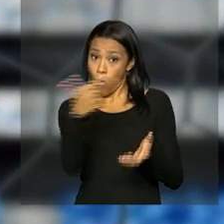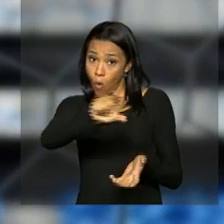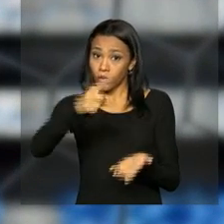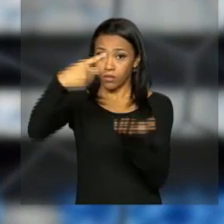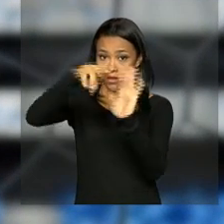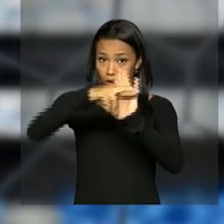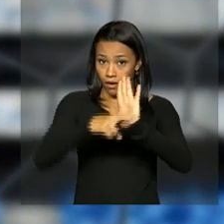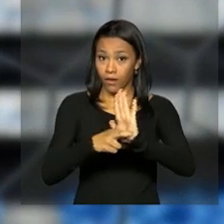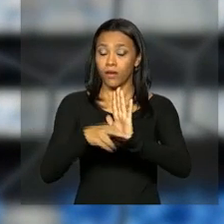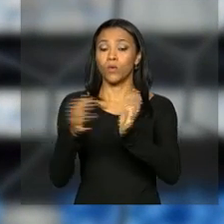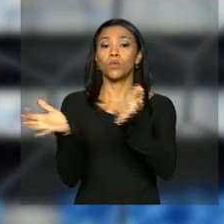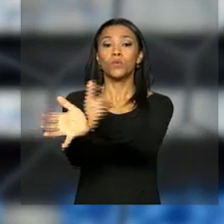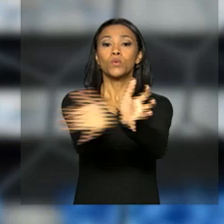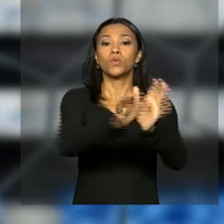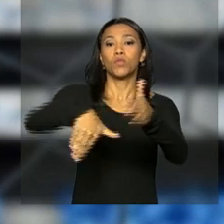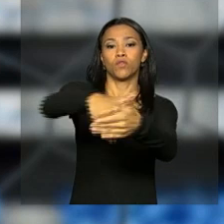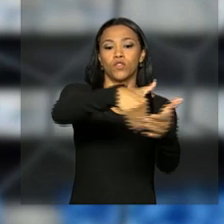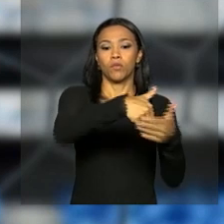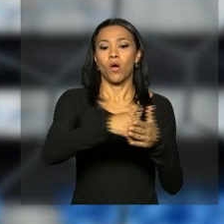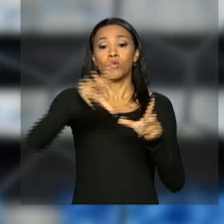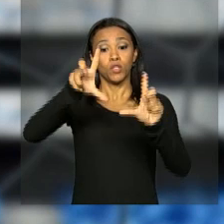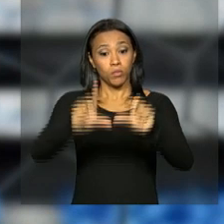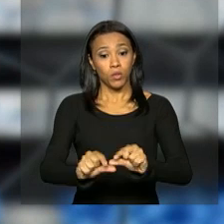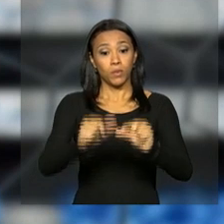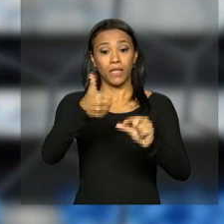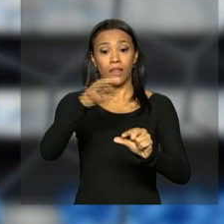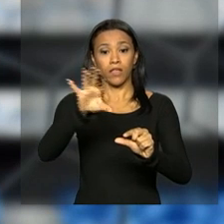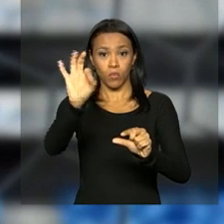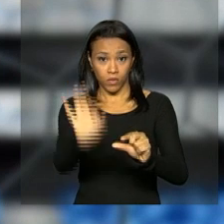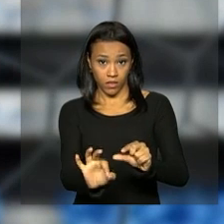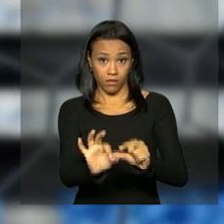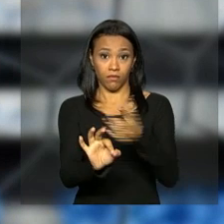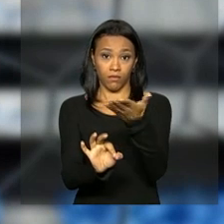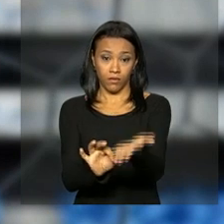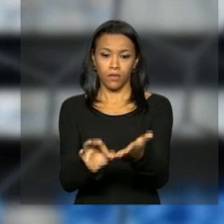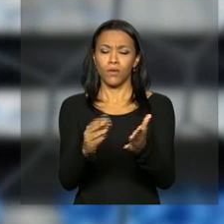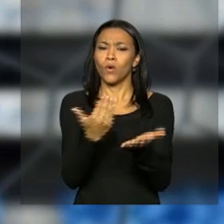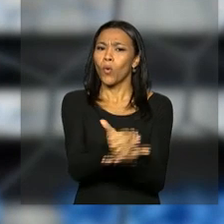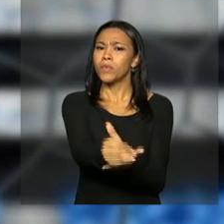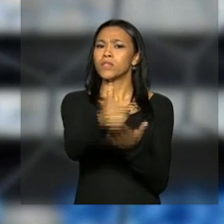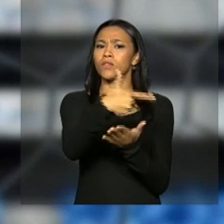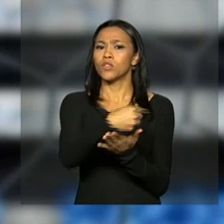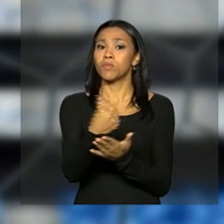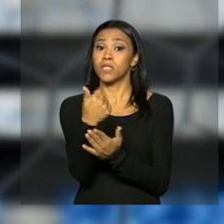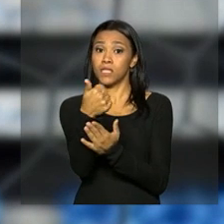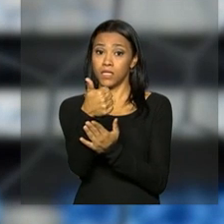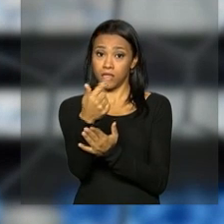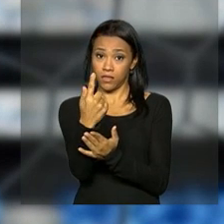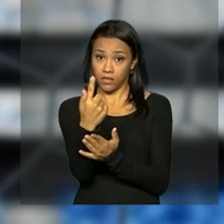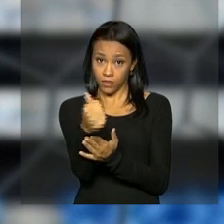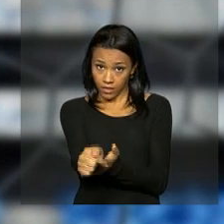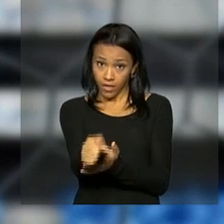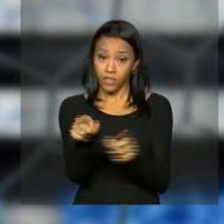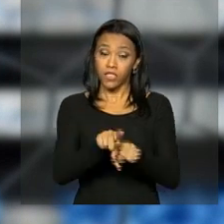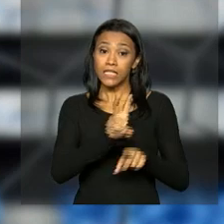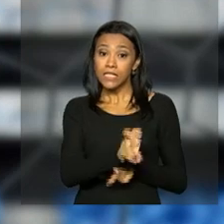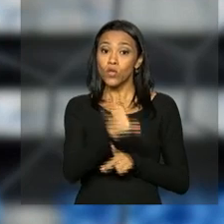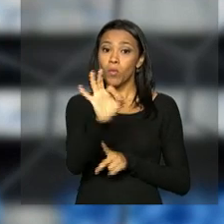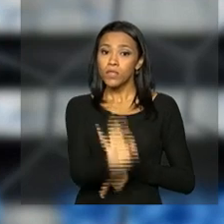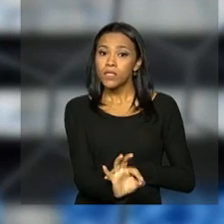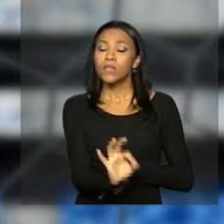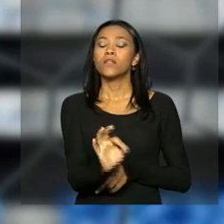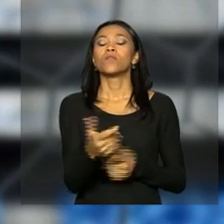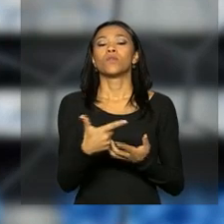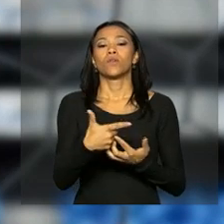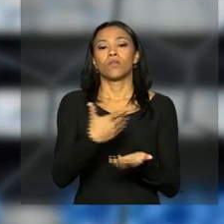devem reduzir o déficit para 10% da receita anual a partir de 2017 e 5% a partir